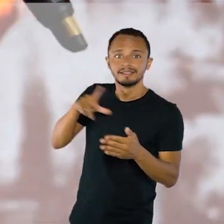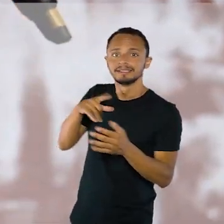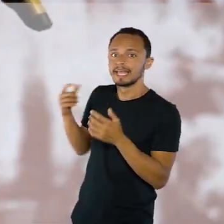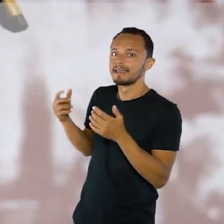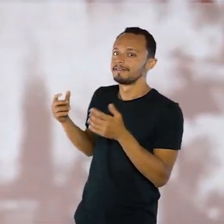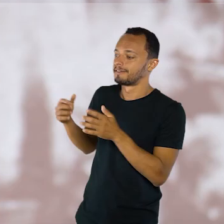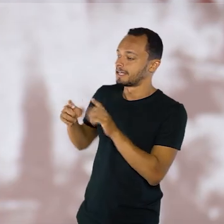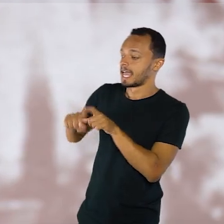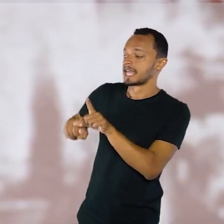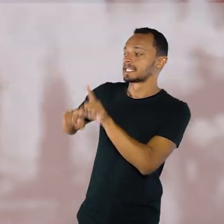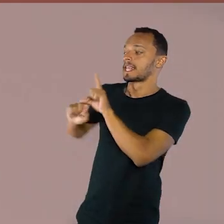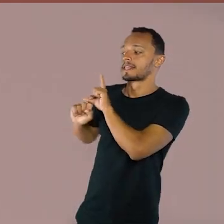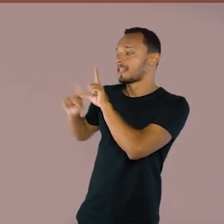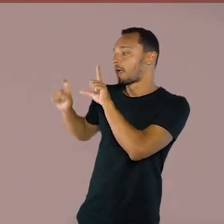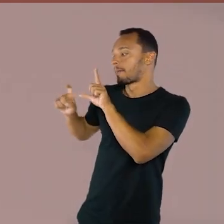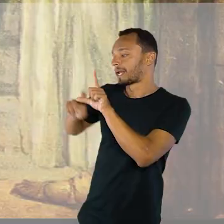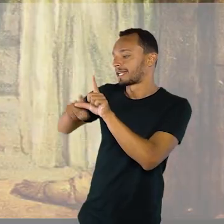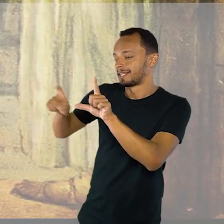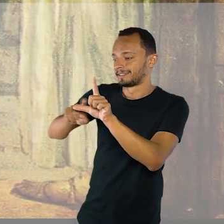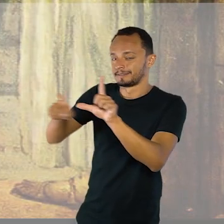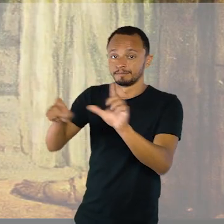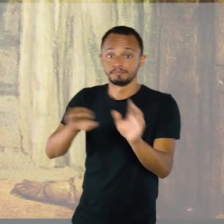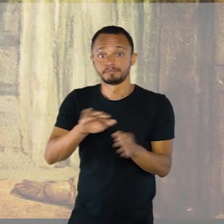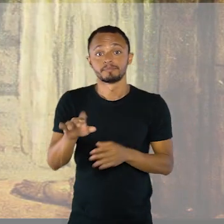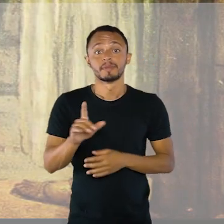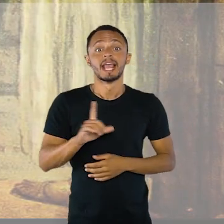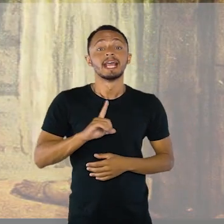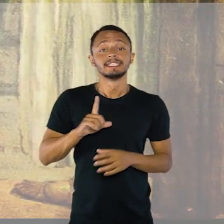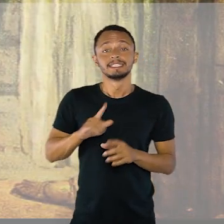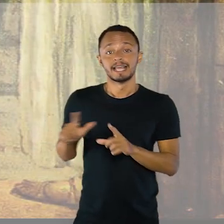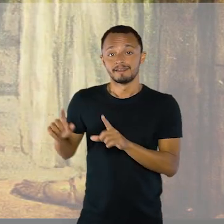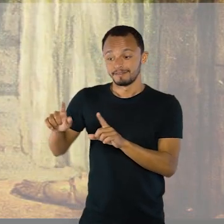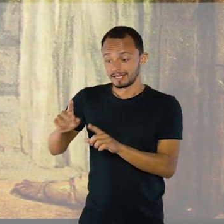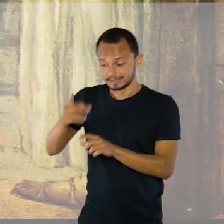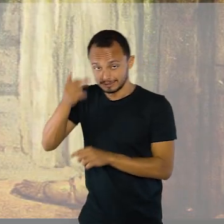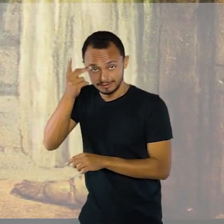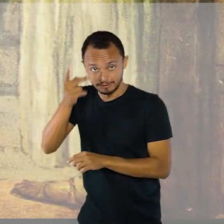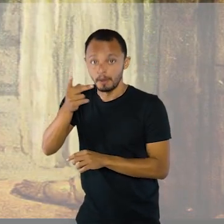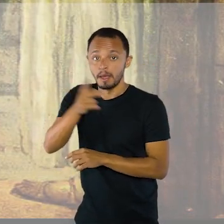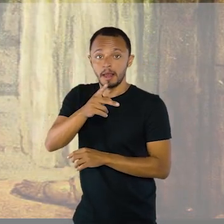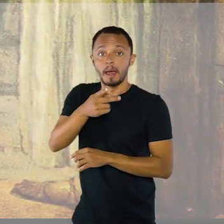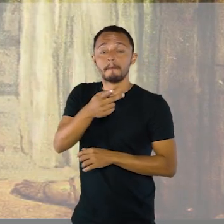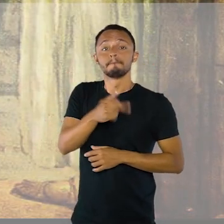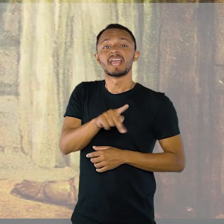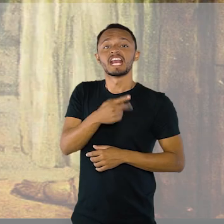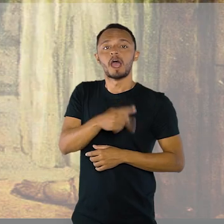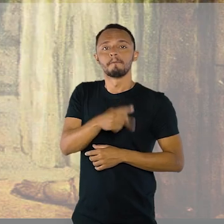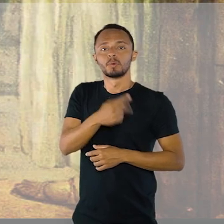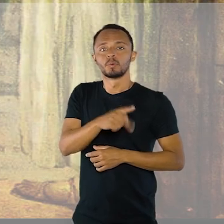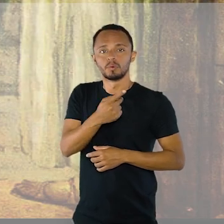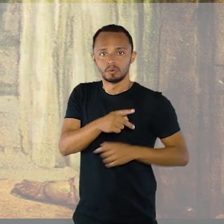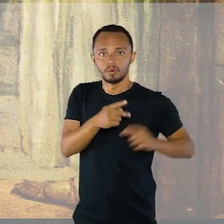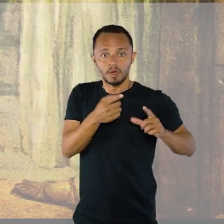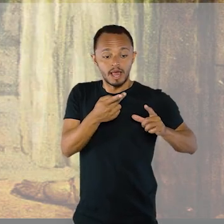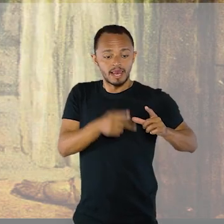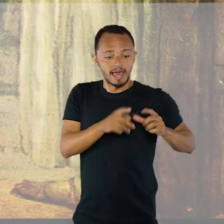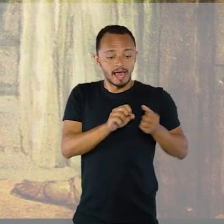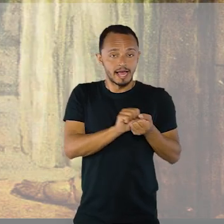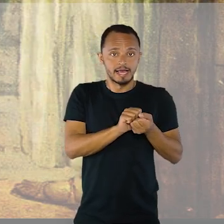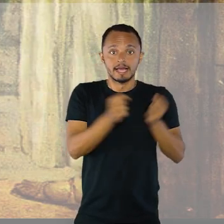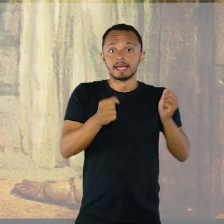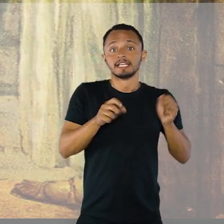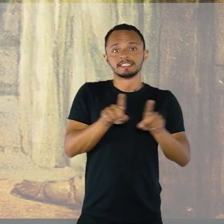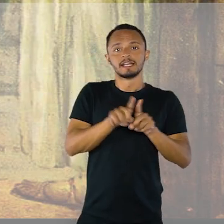retrato que era um retrato de Frei Caneca, um dos líderes, né, da Revolução Pernambucana de 1817, da Revolução do Equador